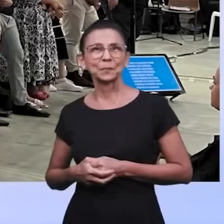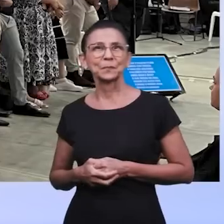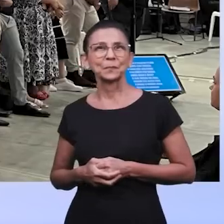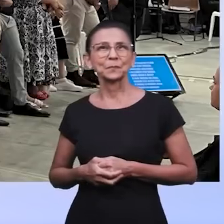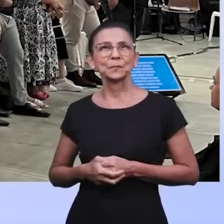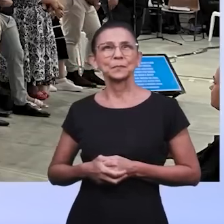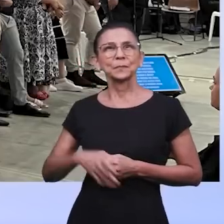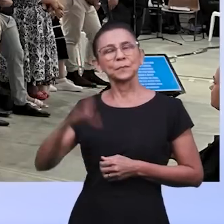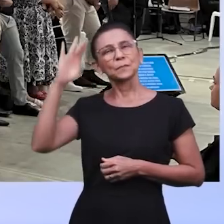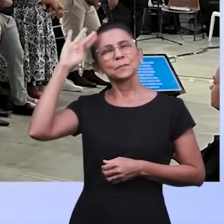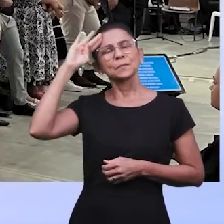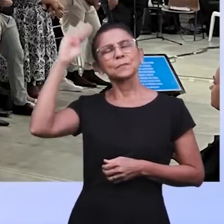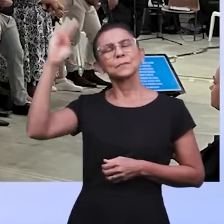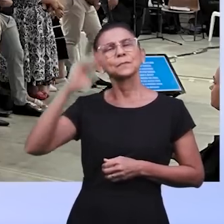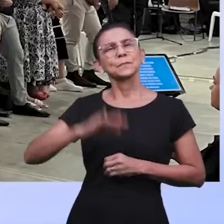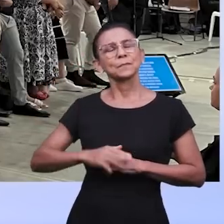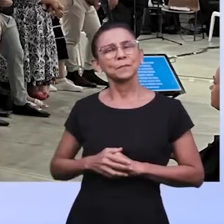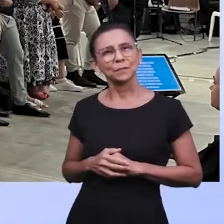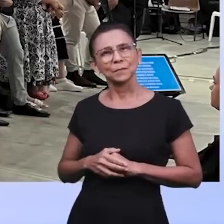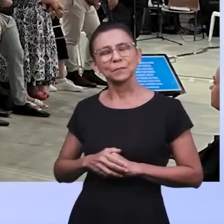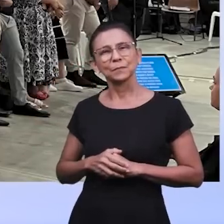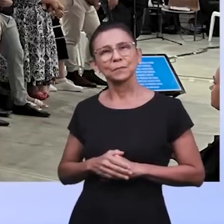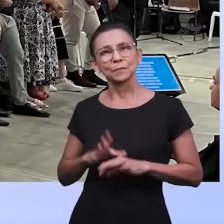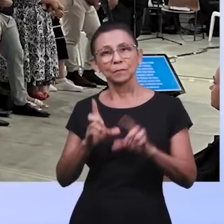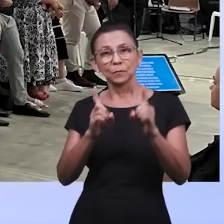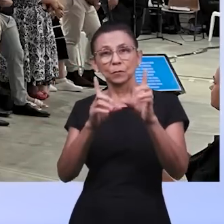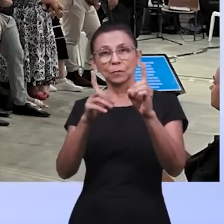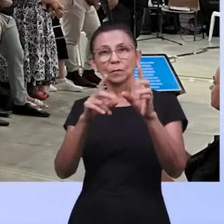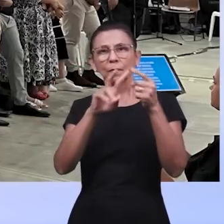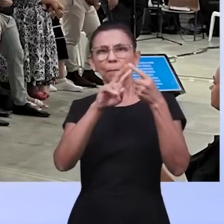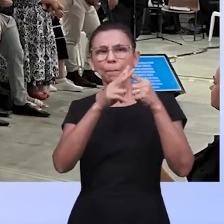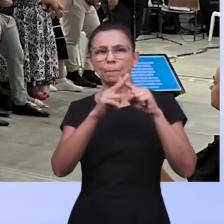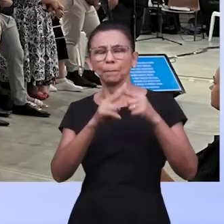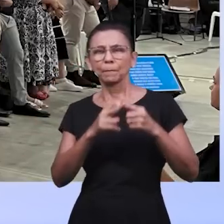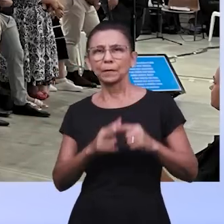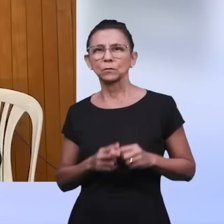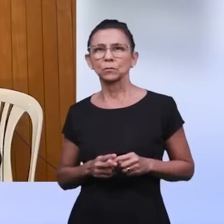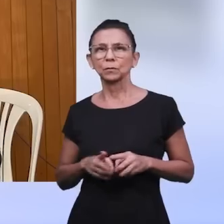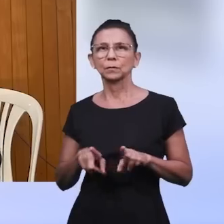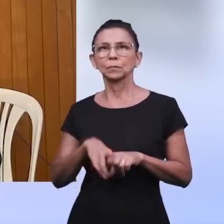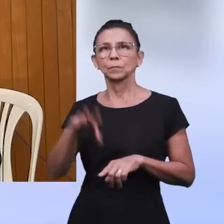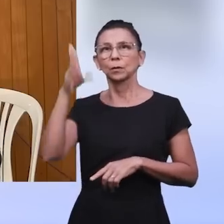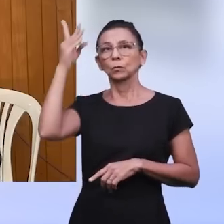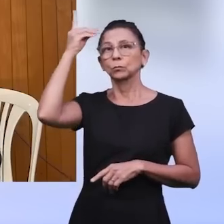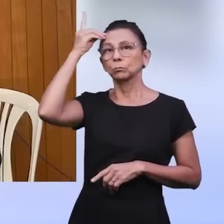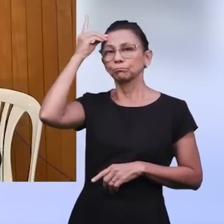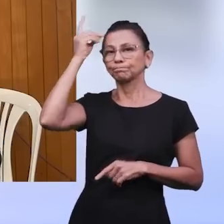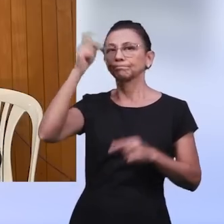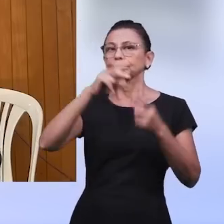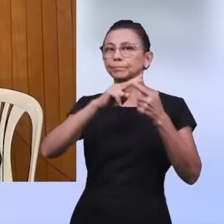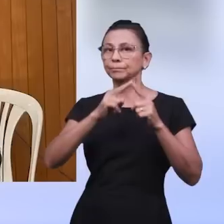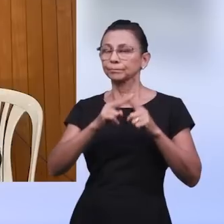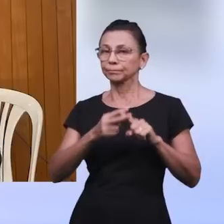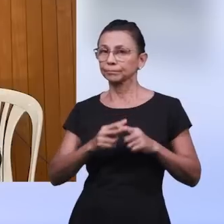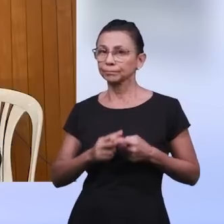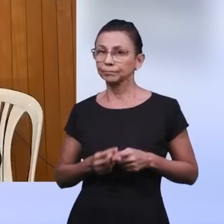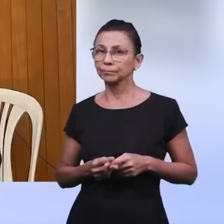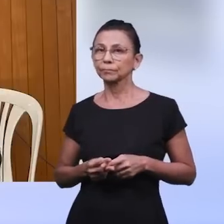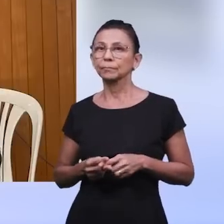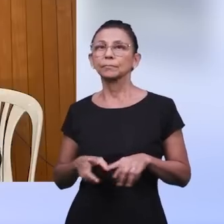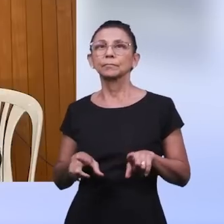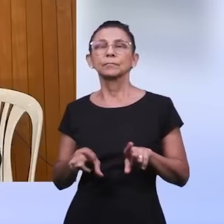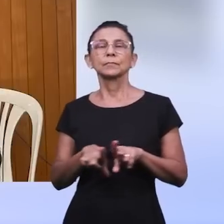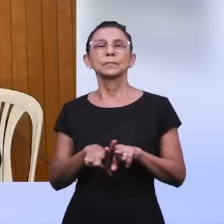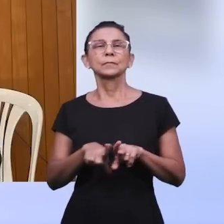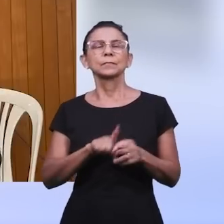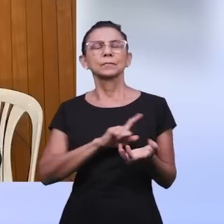dons espirituais. Também houveram inúmeras experiências na vida profissional dos jovens, na qual o Senhor deu